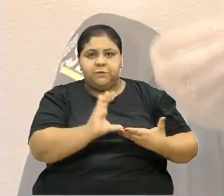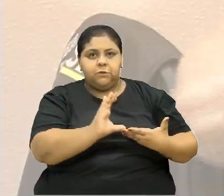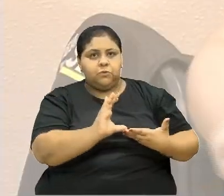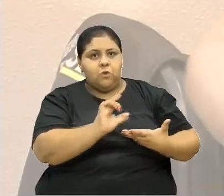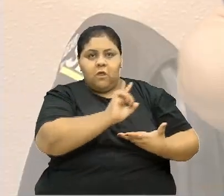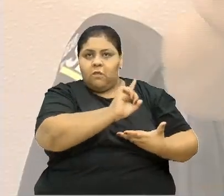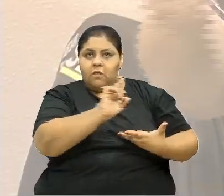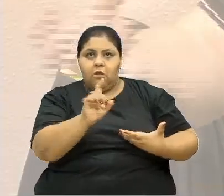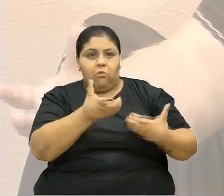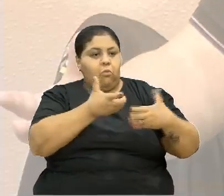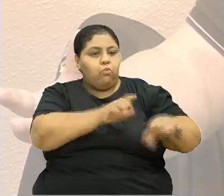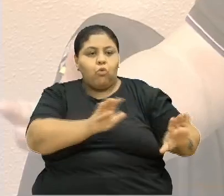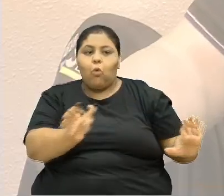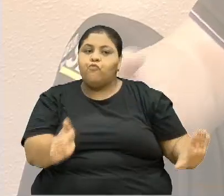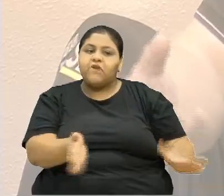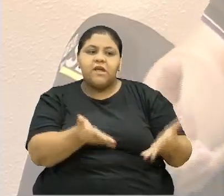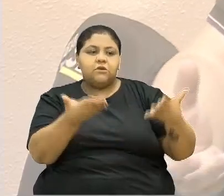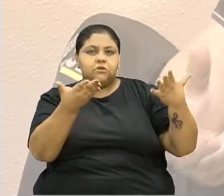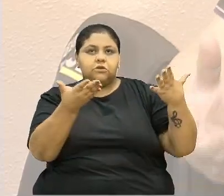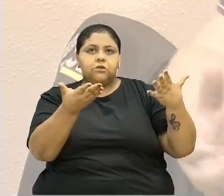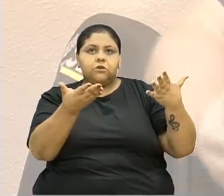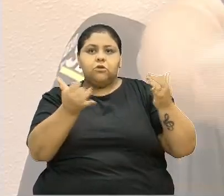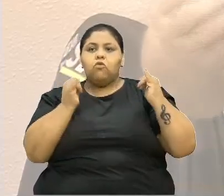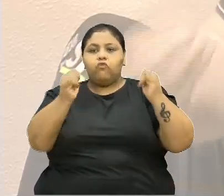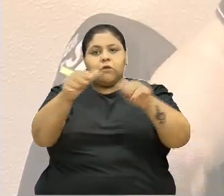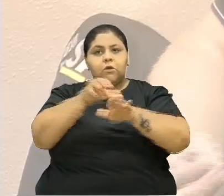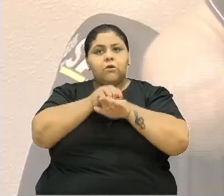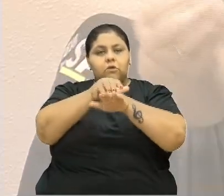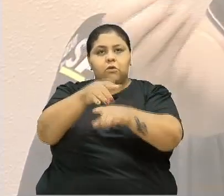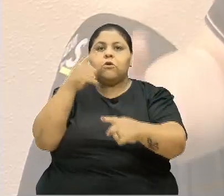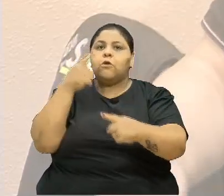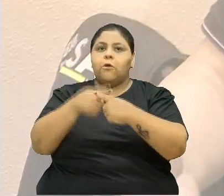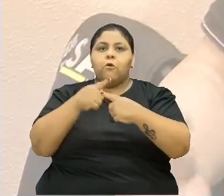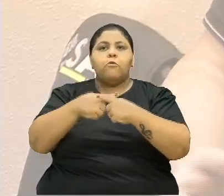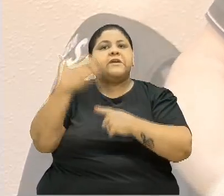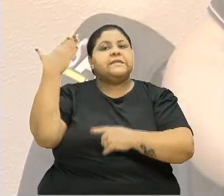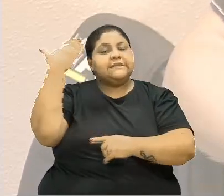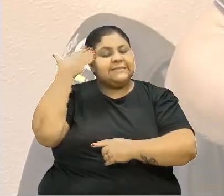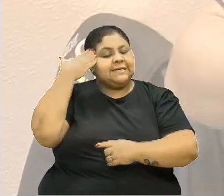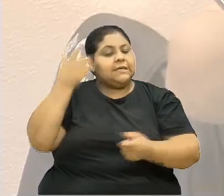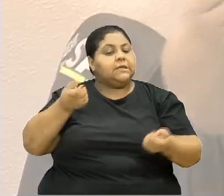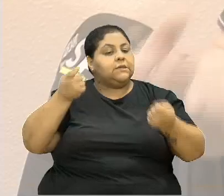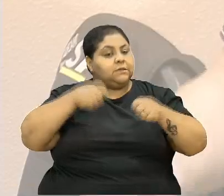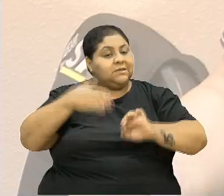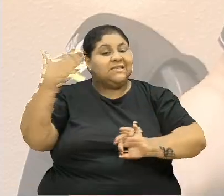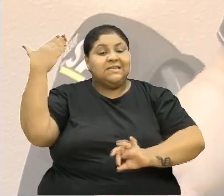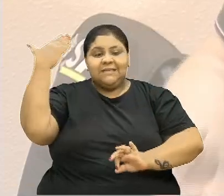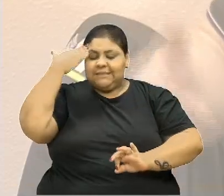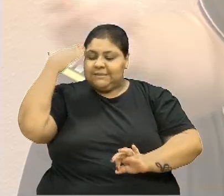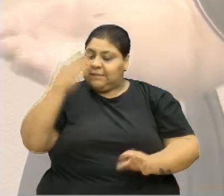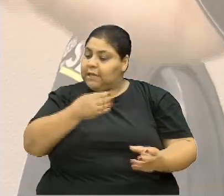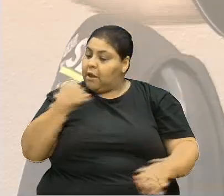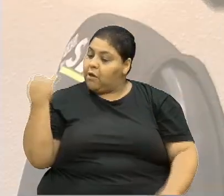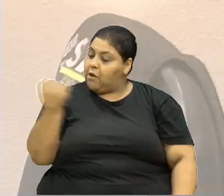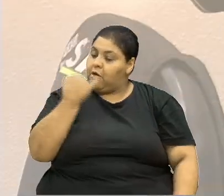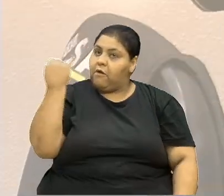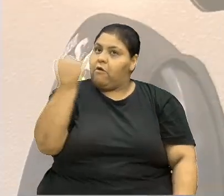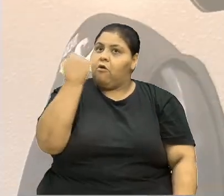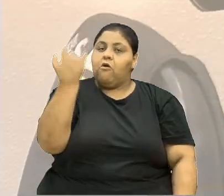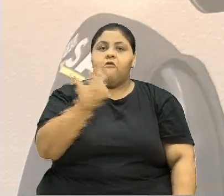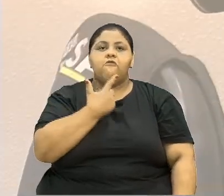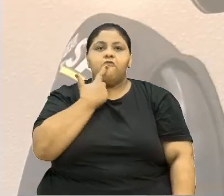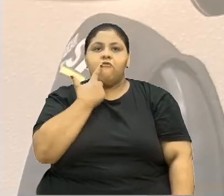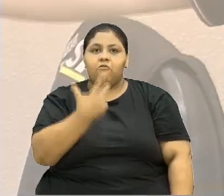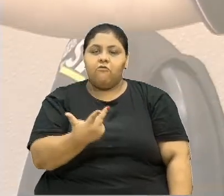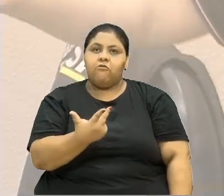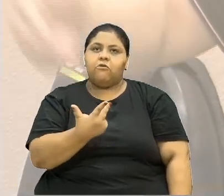contra incentivar o transporte público, porque sei que é necessário, sei que é de extrema importância. Acabei de narrar ali